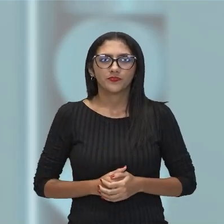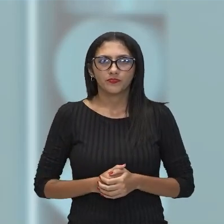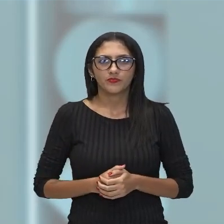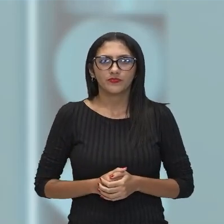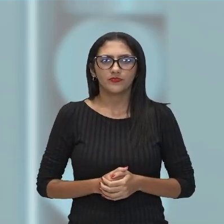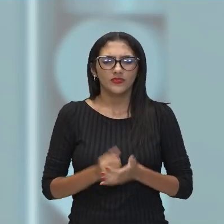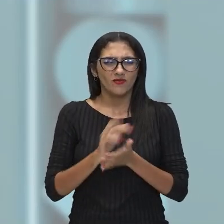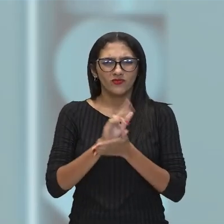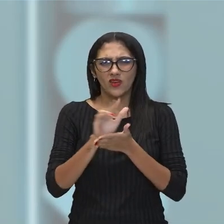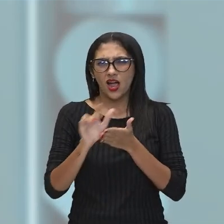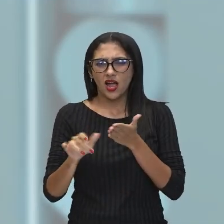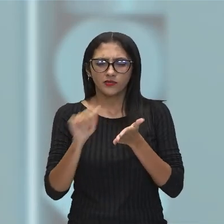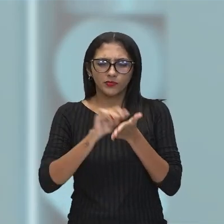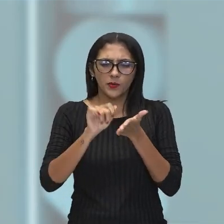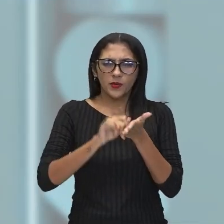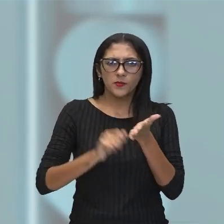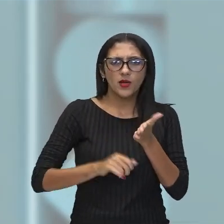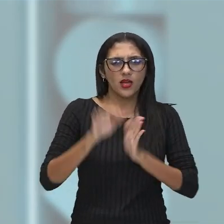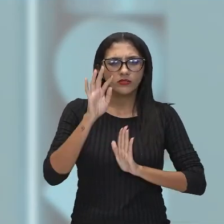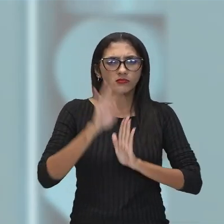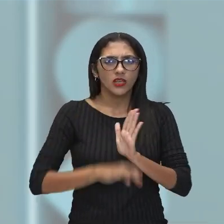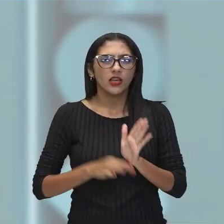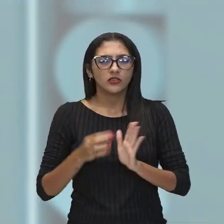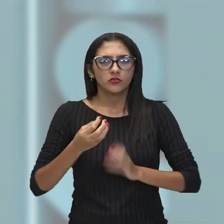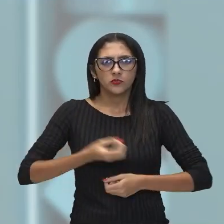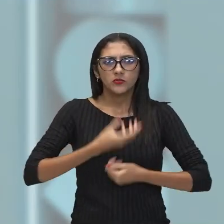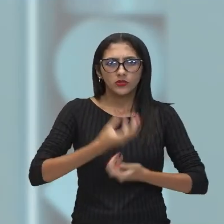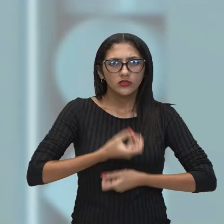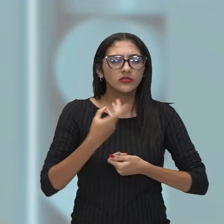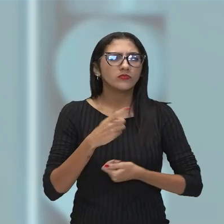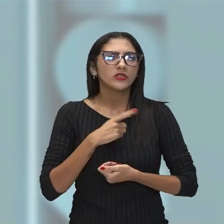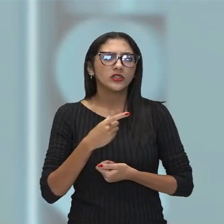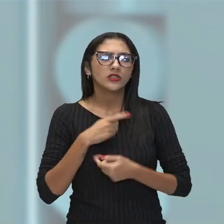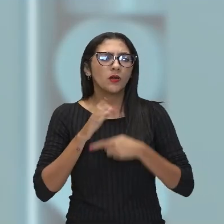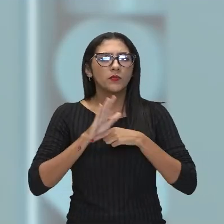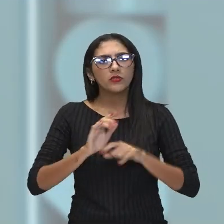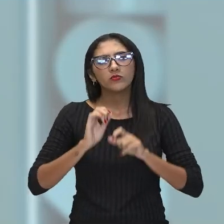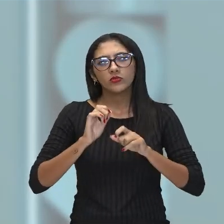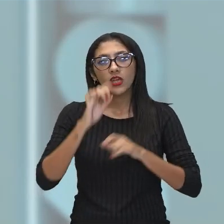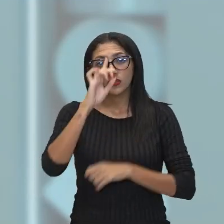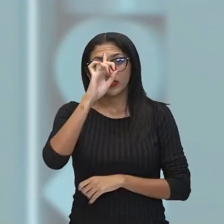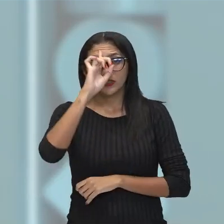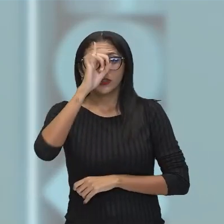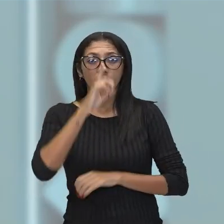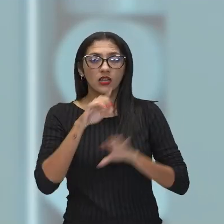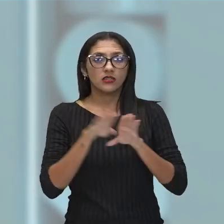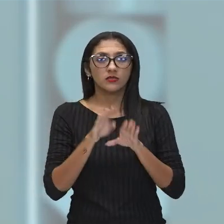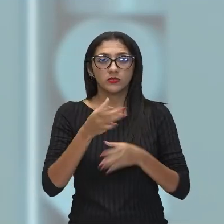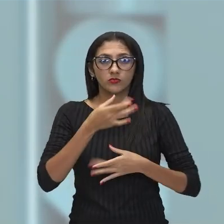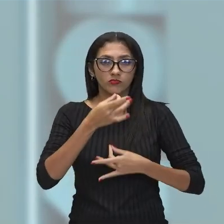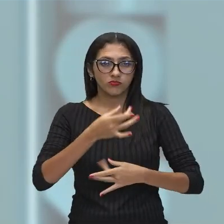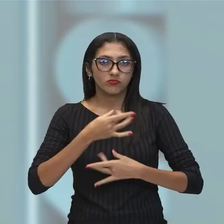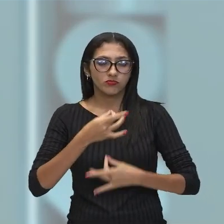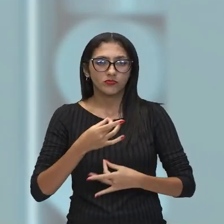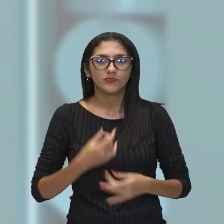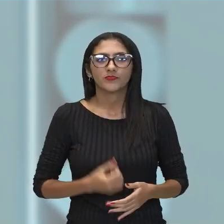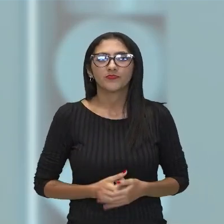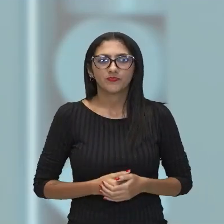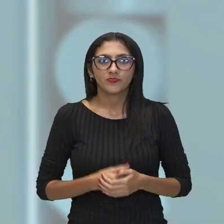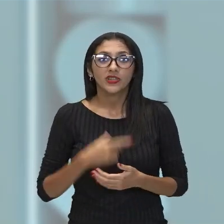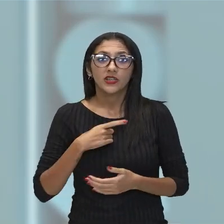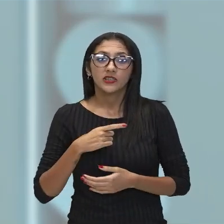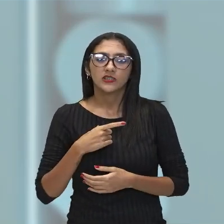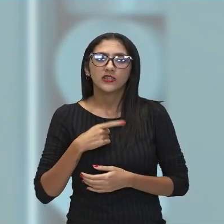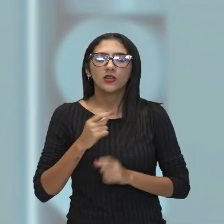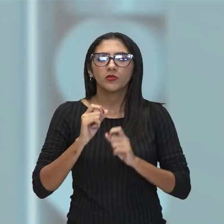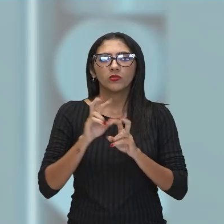vai marcar exatamente o seu posicionamento, o seu ideal, nós vamos ter Agosto de 1964,